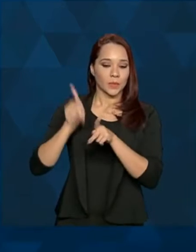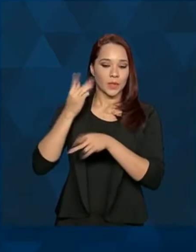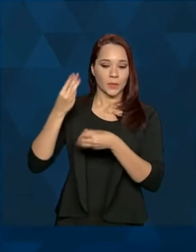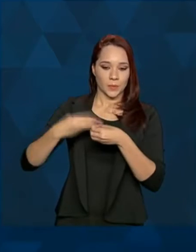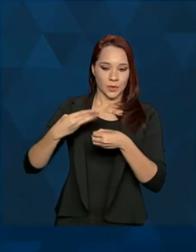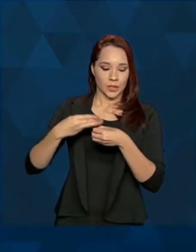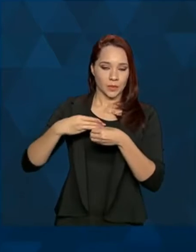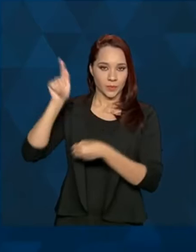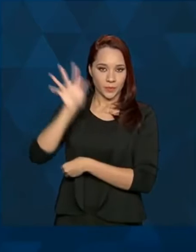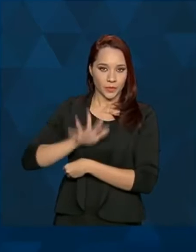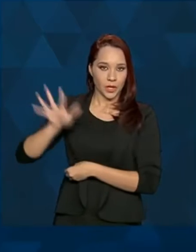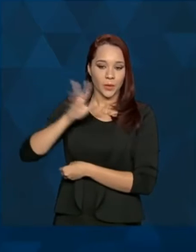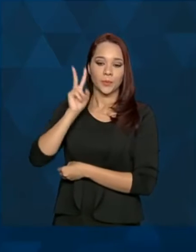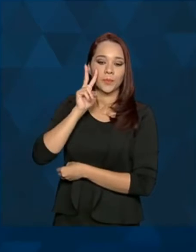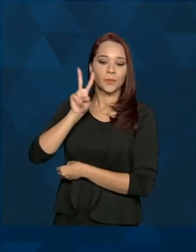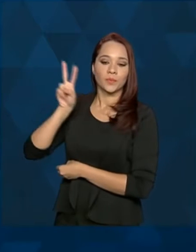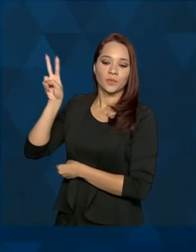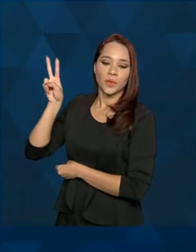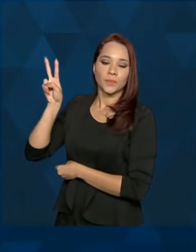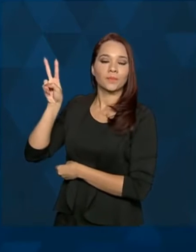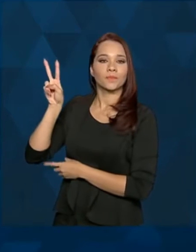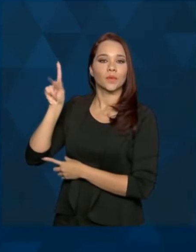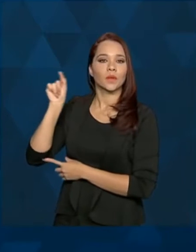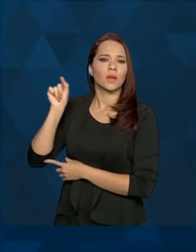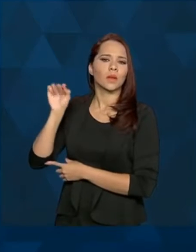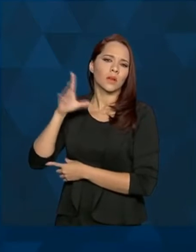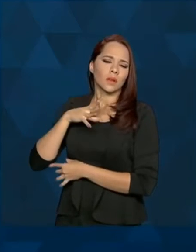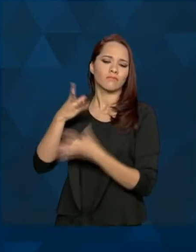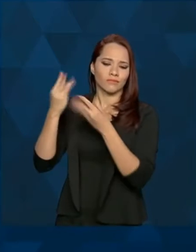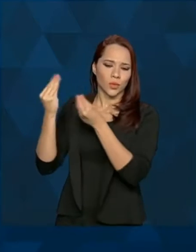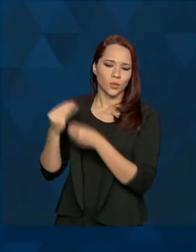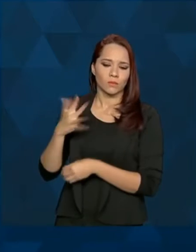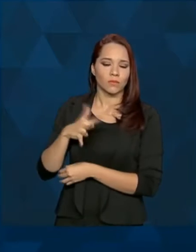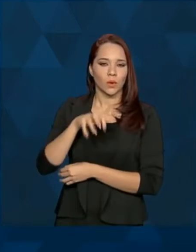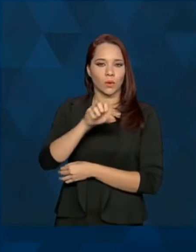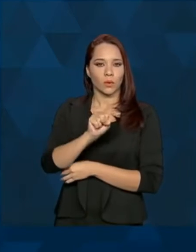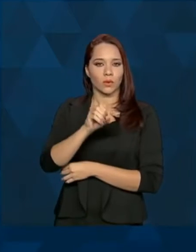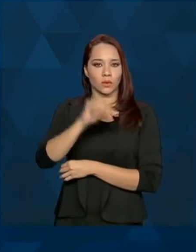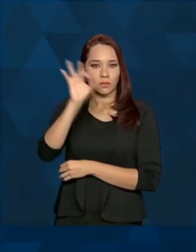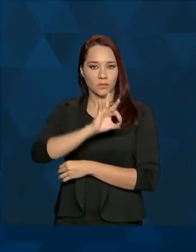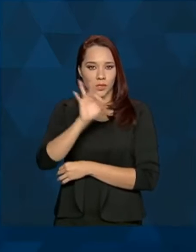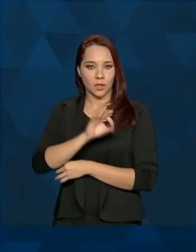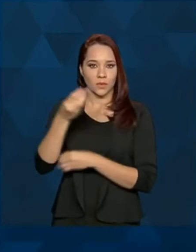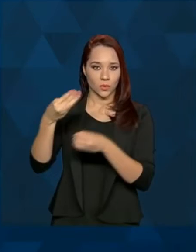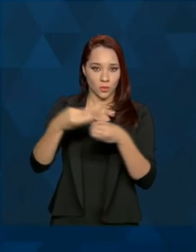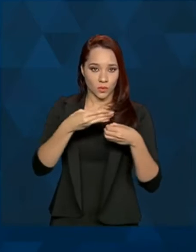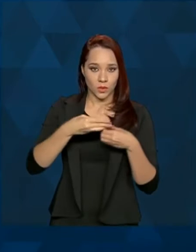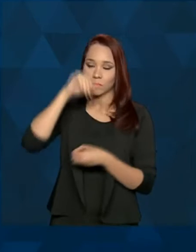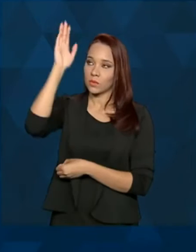como um todo, você verifica que a maior parte, quase 80% dos municípios do